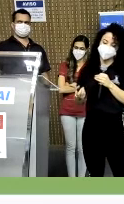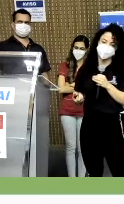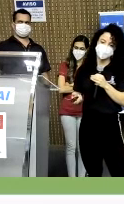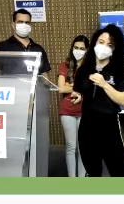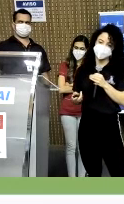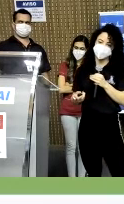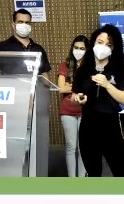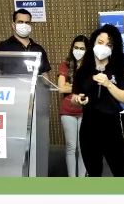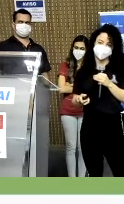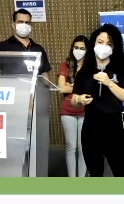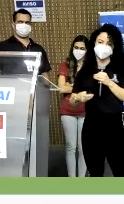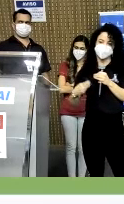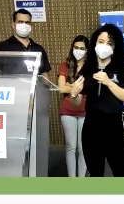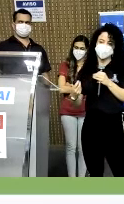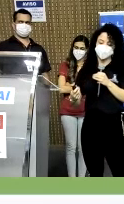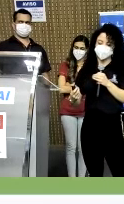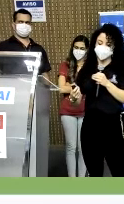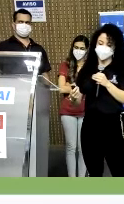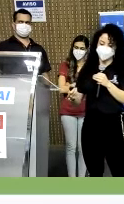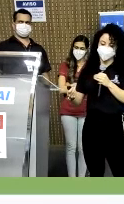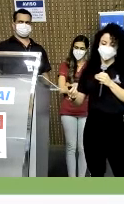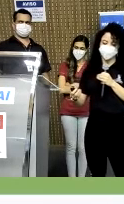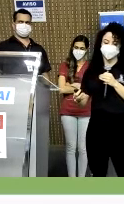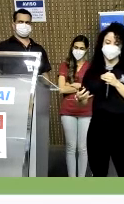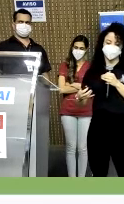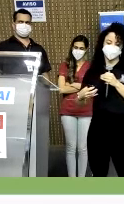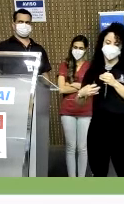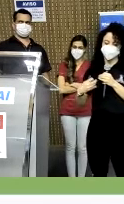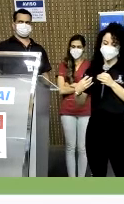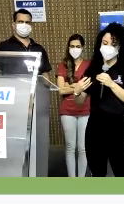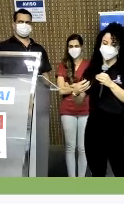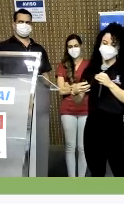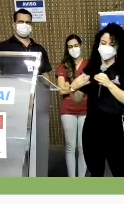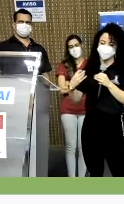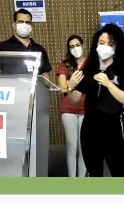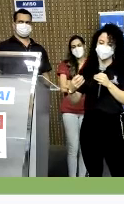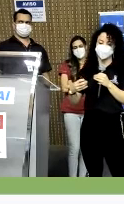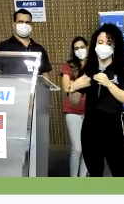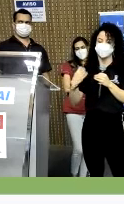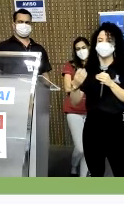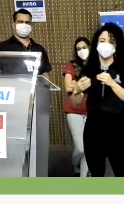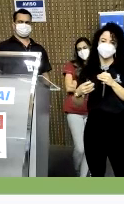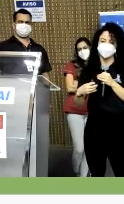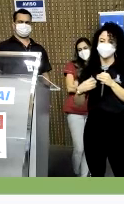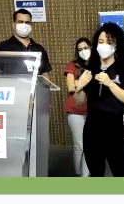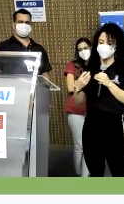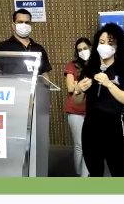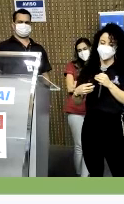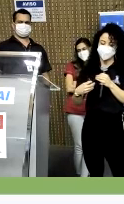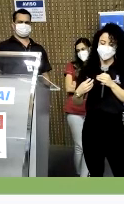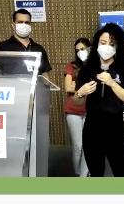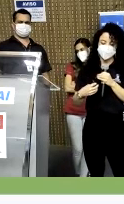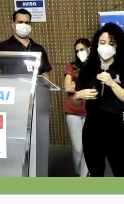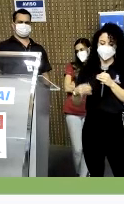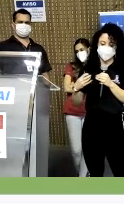ponto a ser melhorado e a ser discutido, mas é uma situação que a gente tem grande dificuldade, porque a maioria das gestantes relatam que o parceiro está trabalhando, não pode